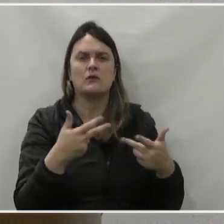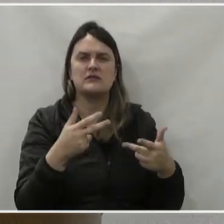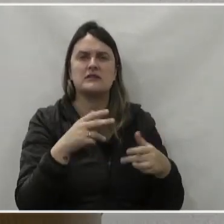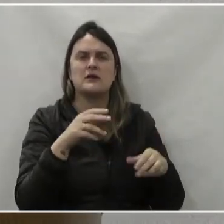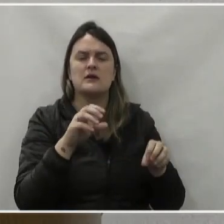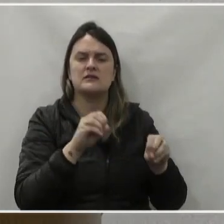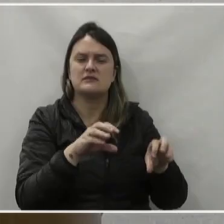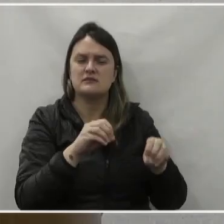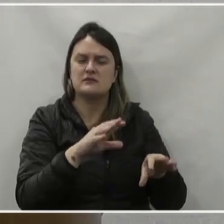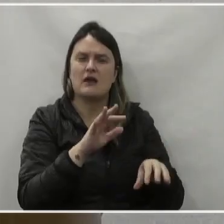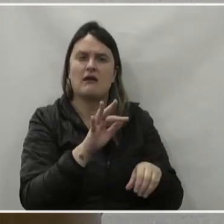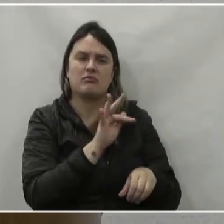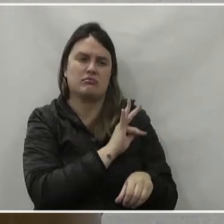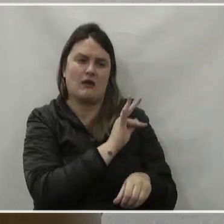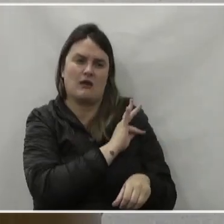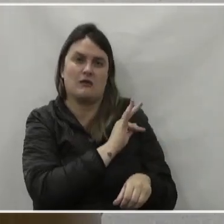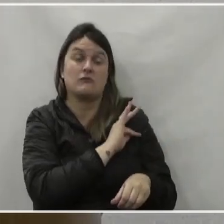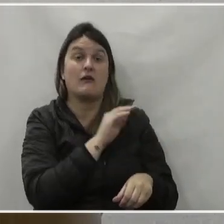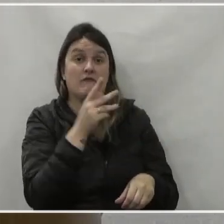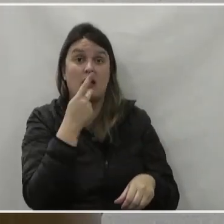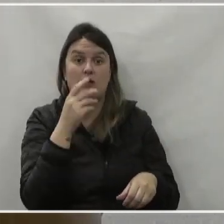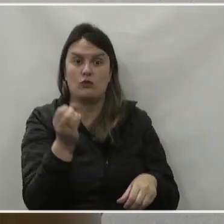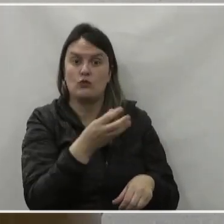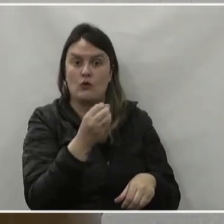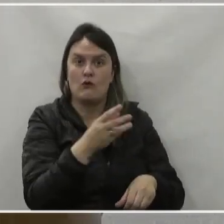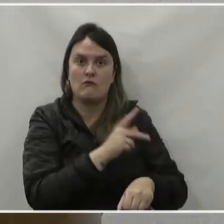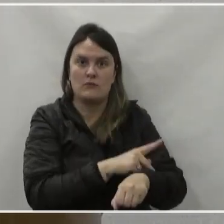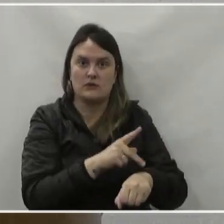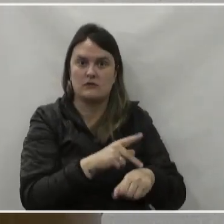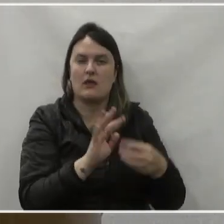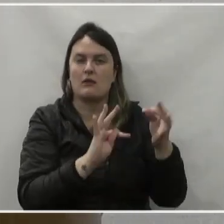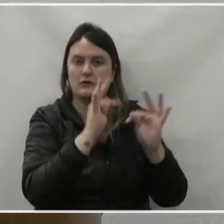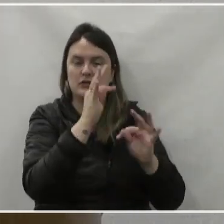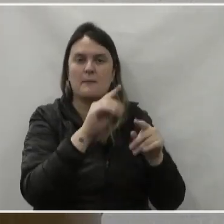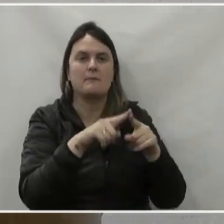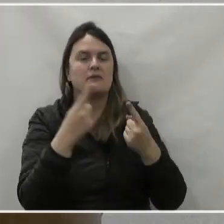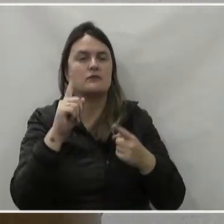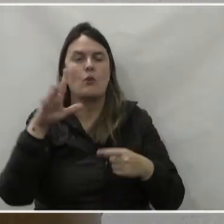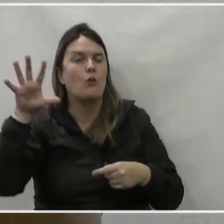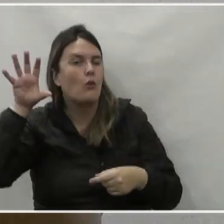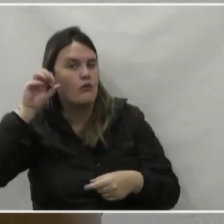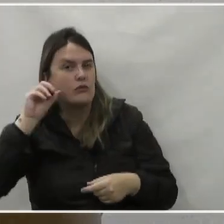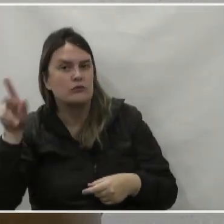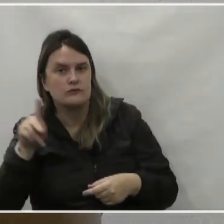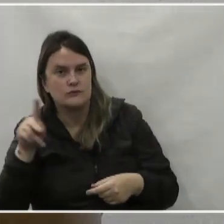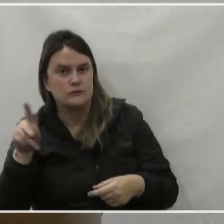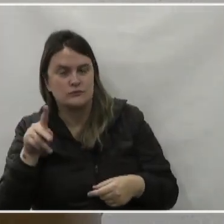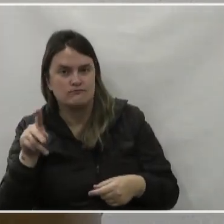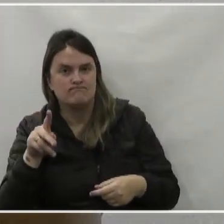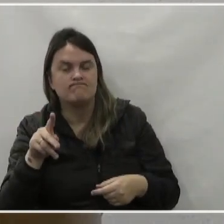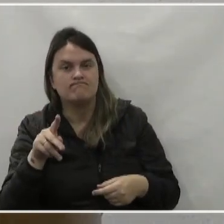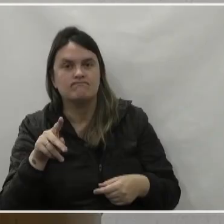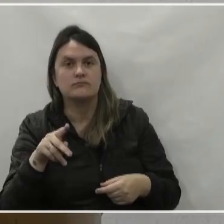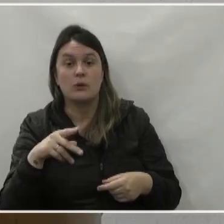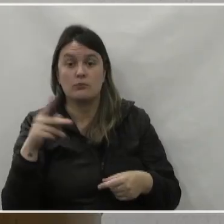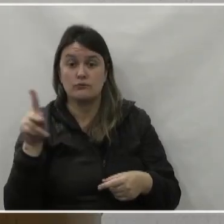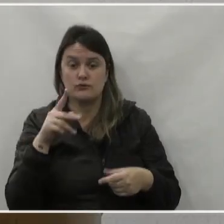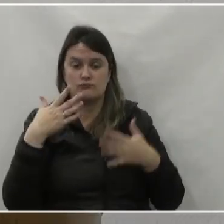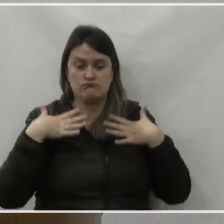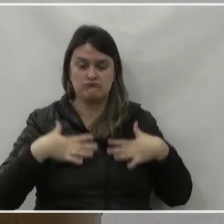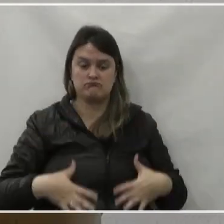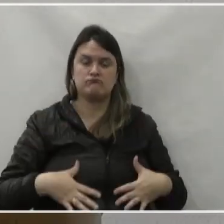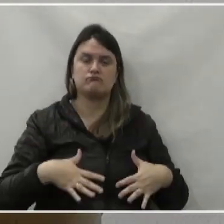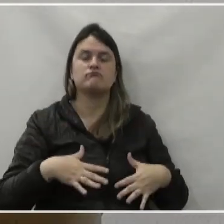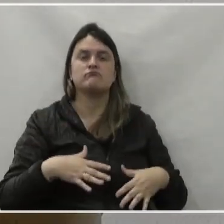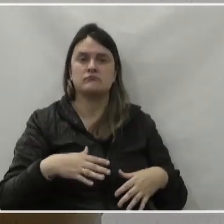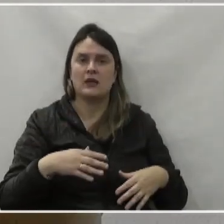tecnocrático, que fala em inovação pedagógica sem ouvir os profissionais que sustentam, com o próprio corpo, o